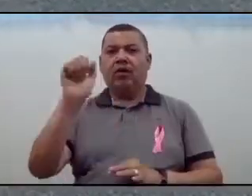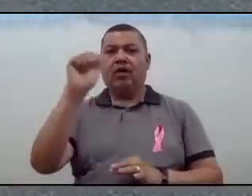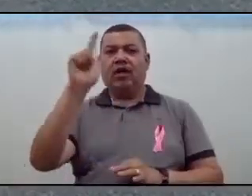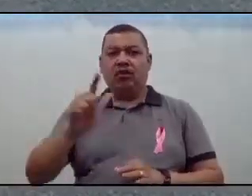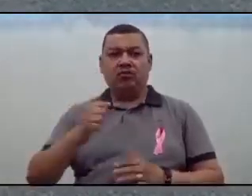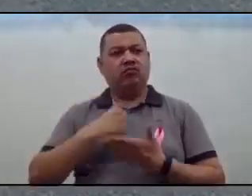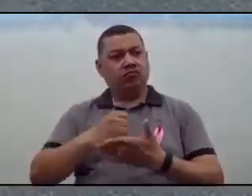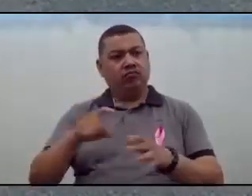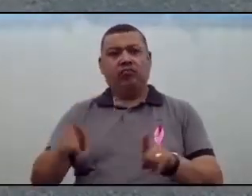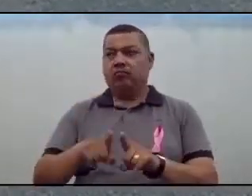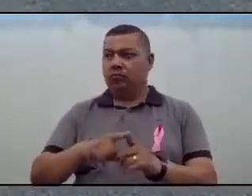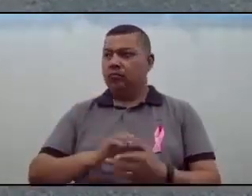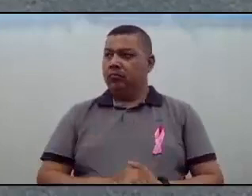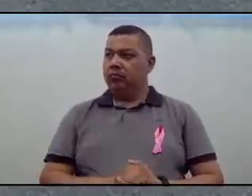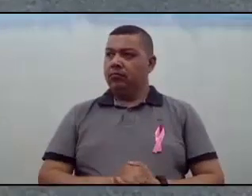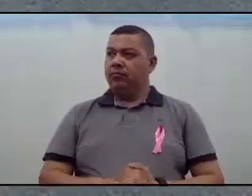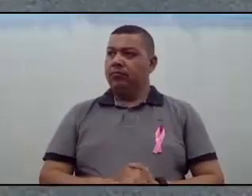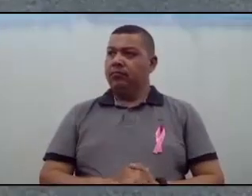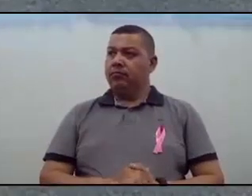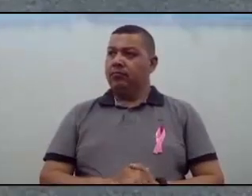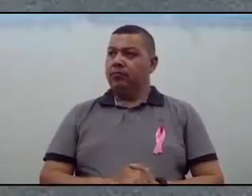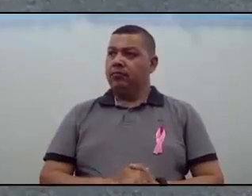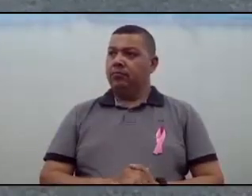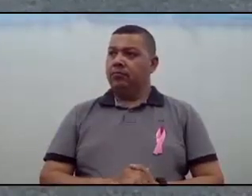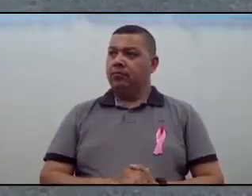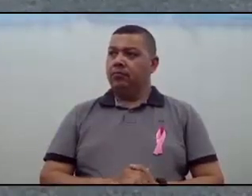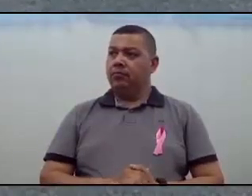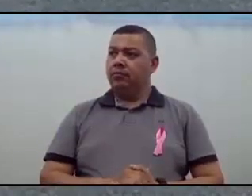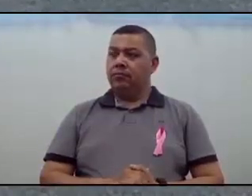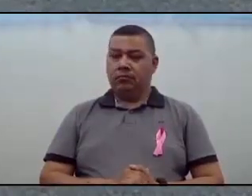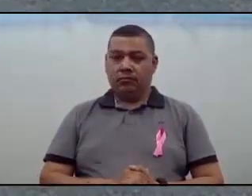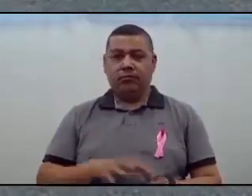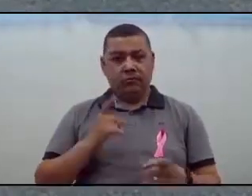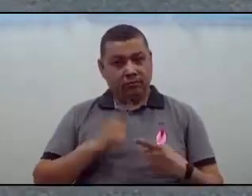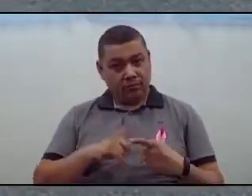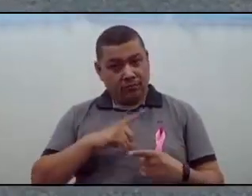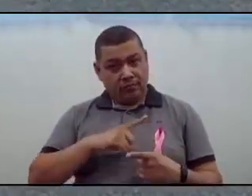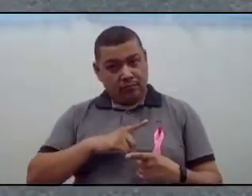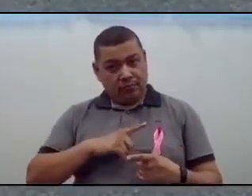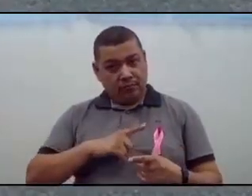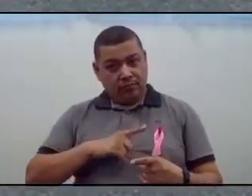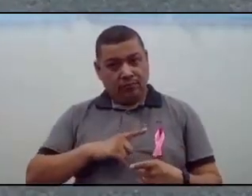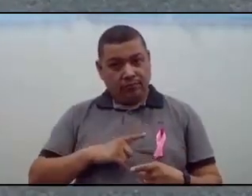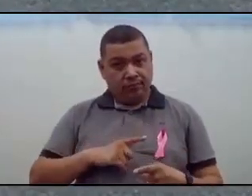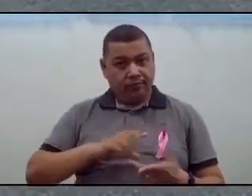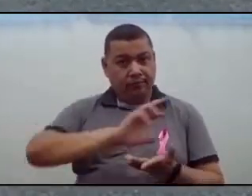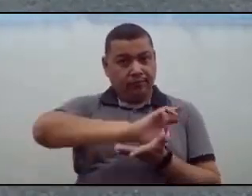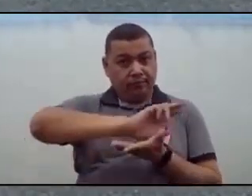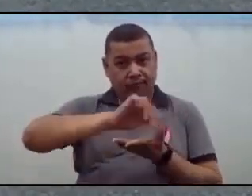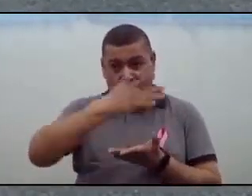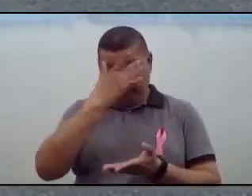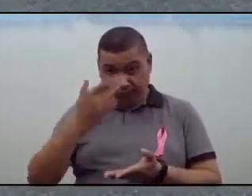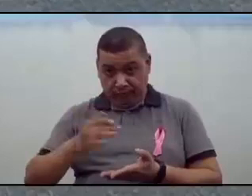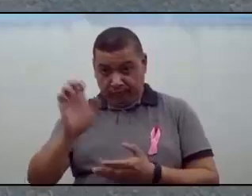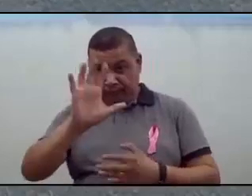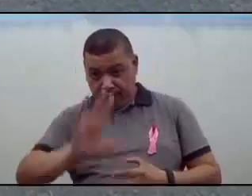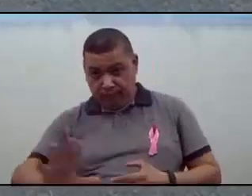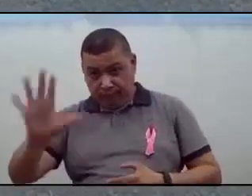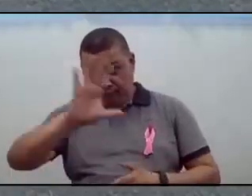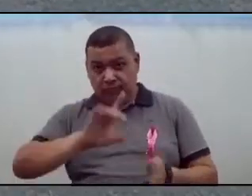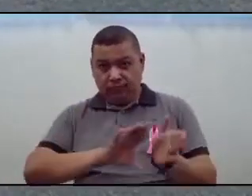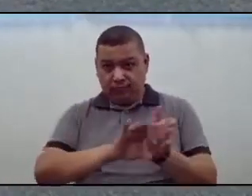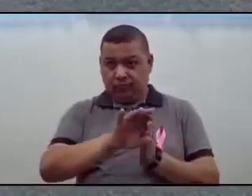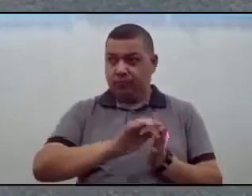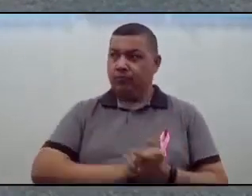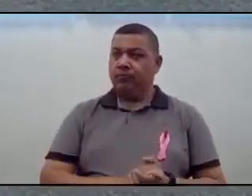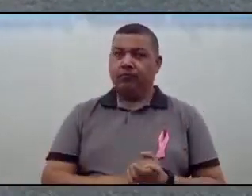de 400, 500 mil pessoas, que é aqui da região de Cacoal. Então, parabenizar o trabalho lá do Major Maia,